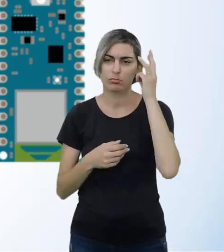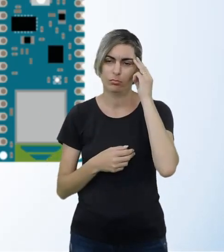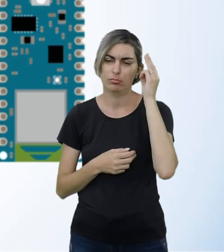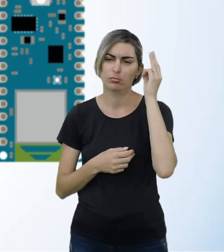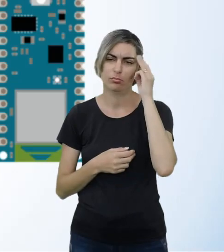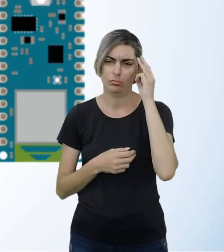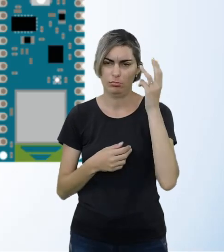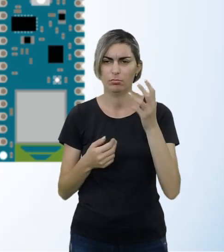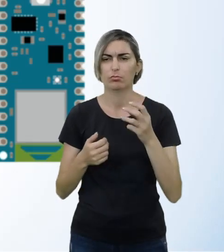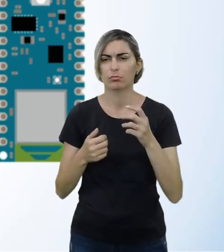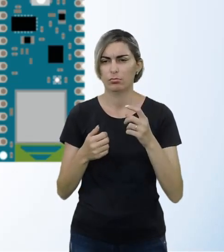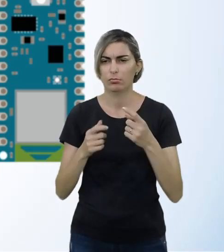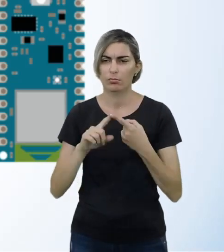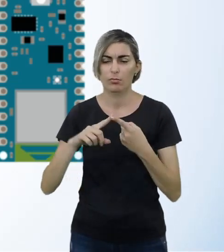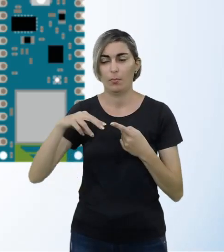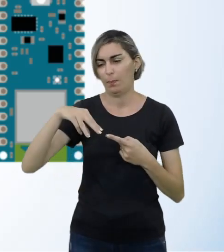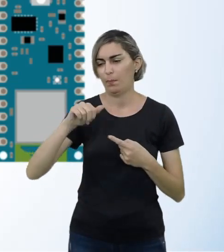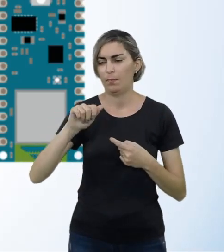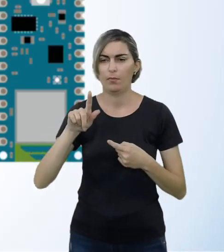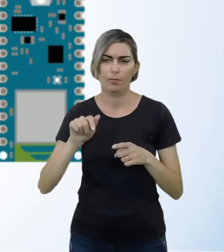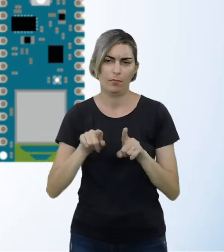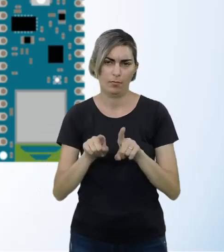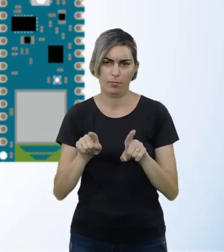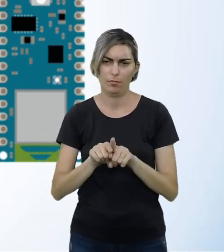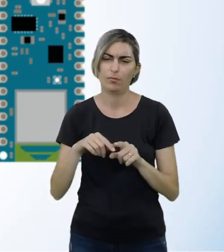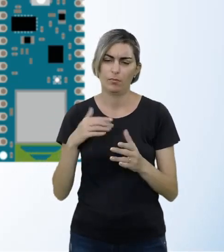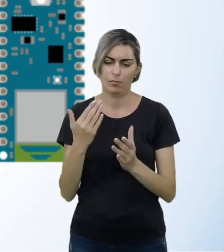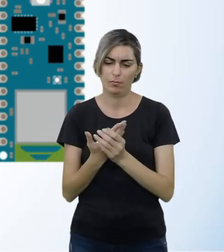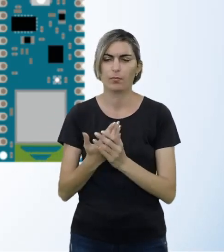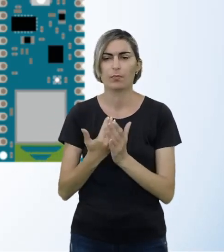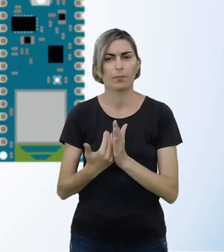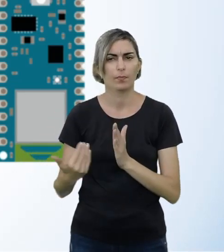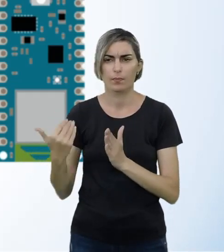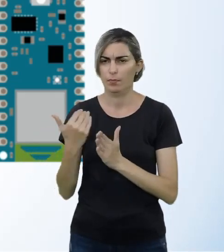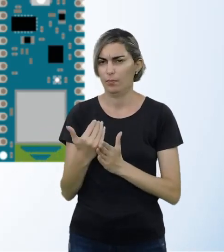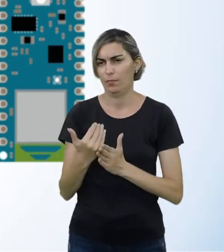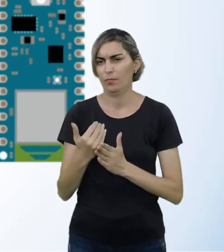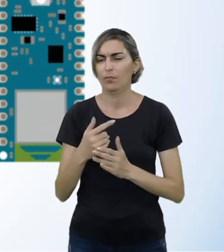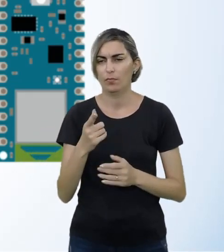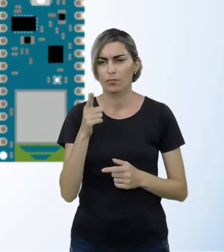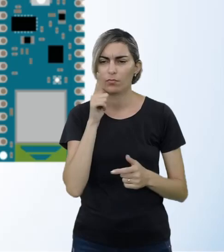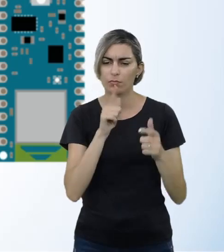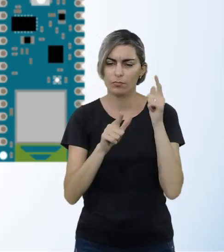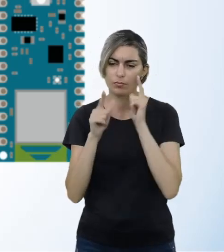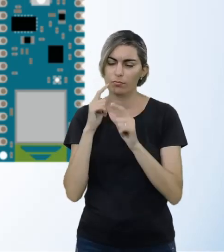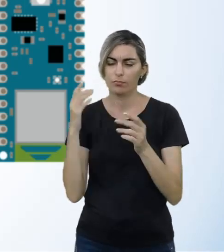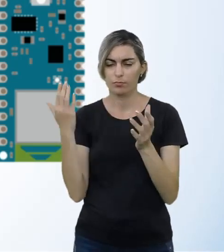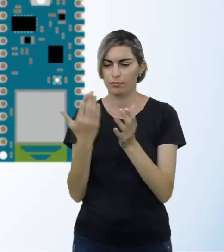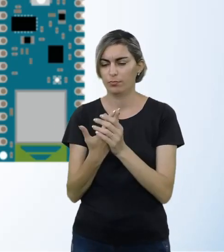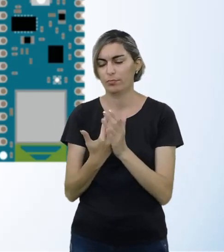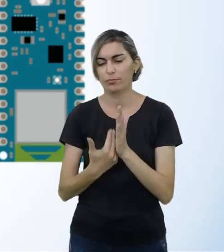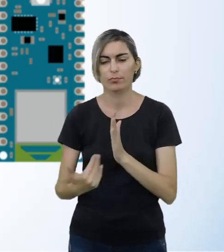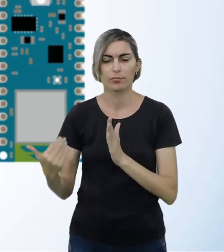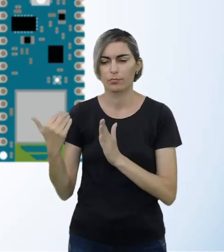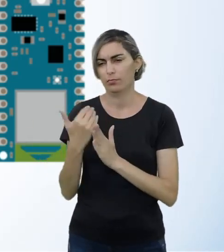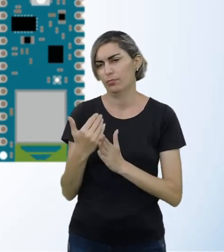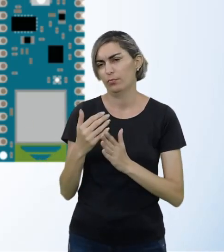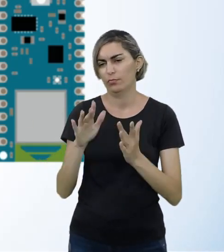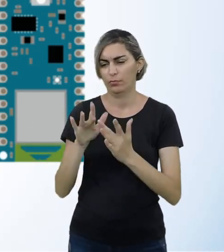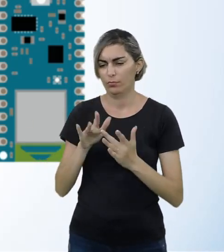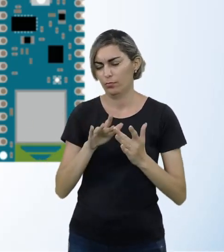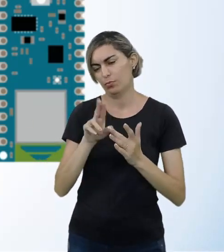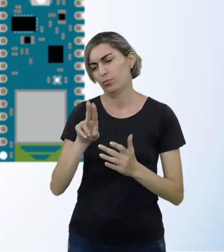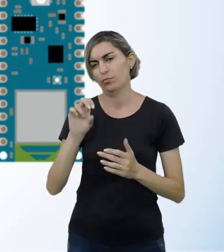verdade, do Arduino Mega. Também tem uma capacidade de processamento maior e um clock bem maior. Então você consegue processar muito mais. Tem conexão